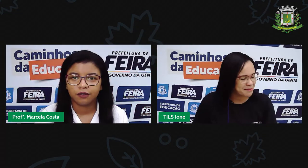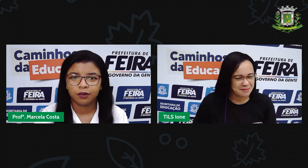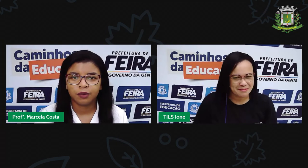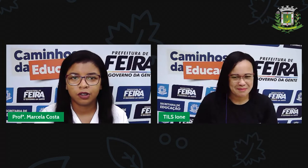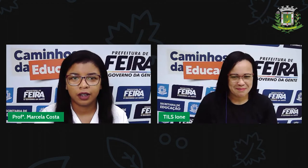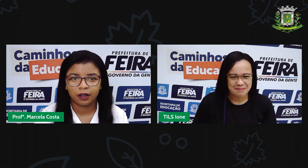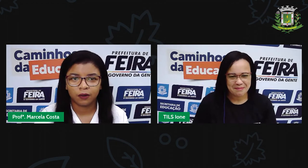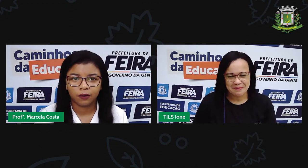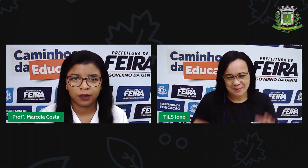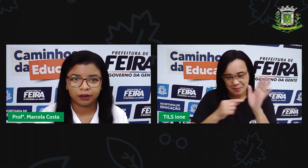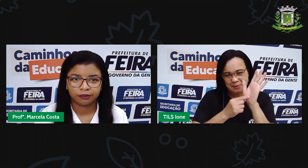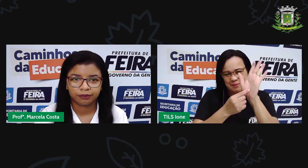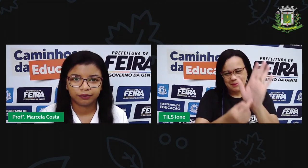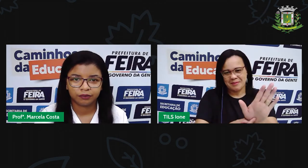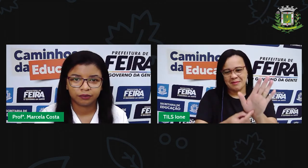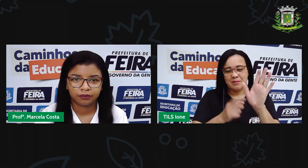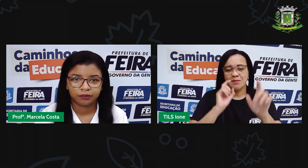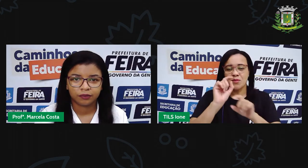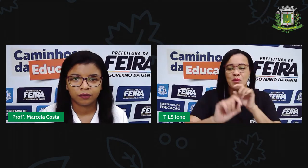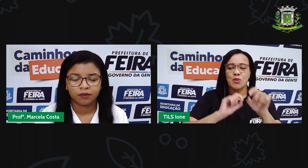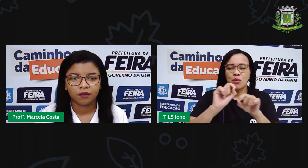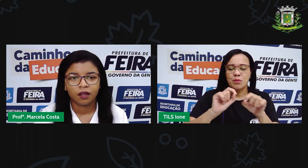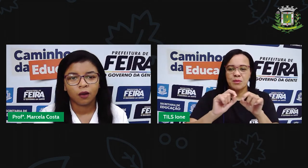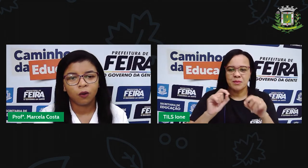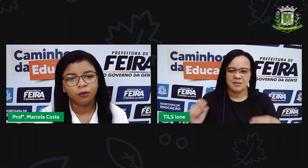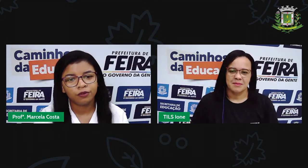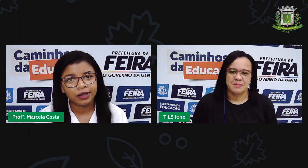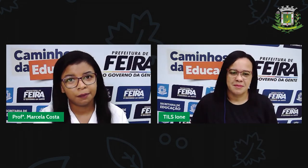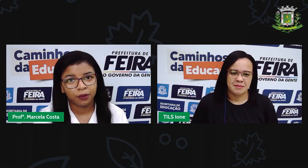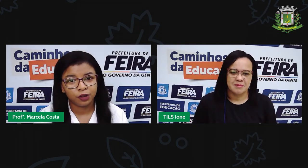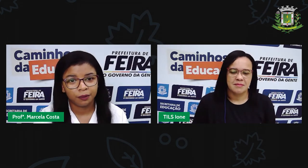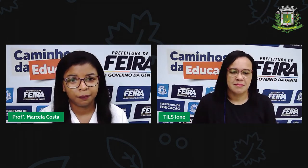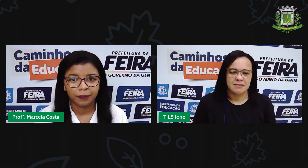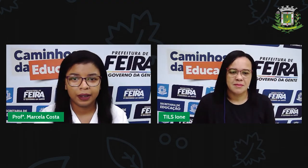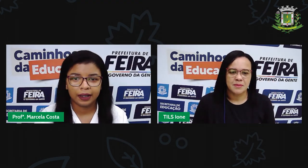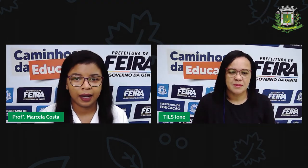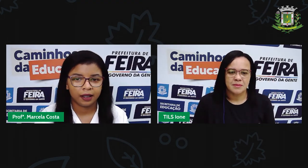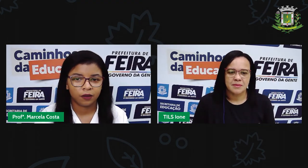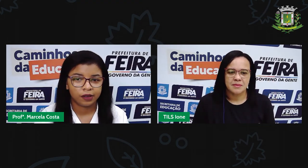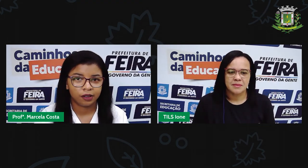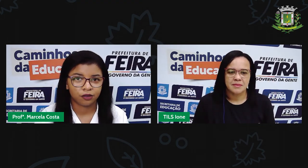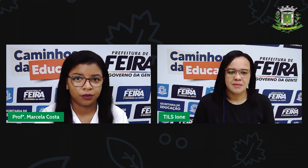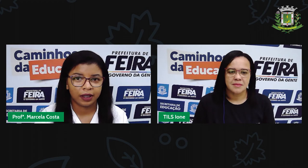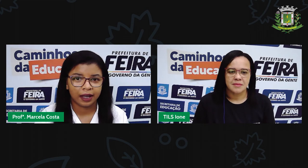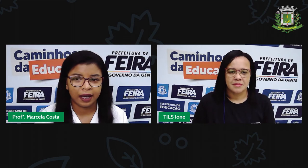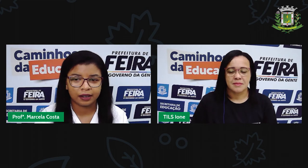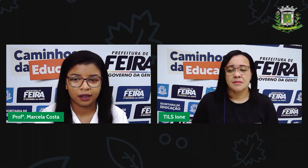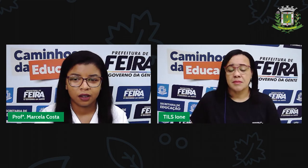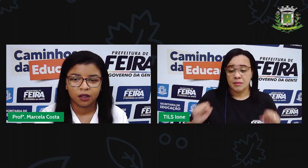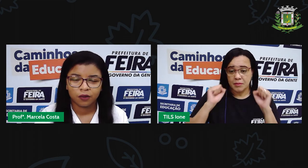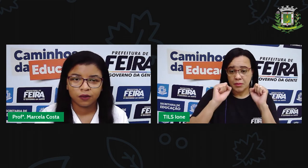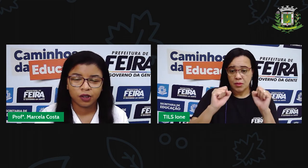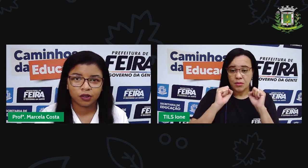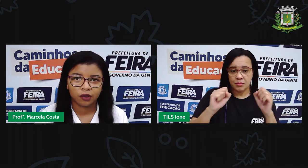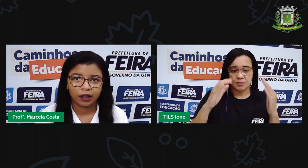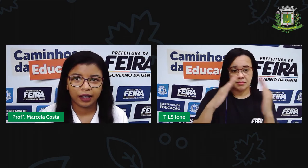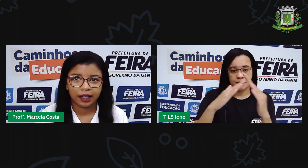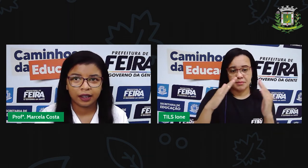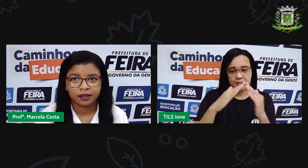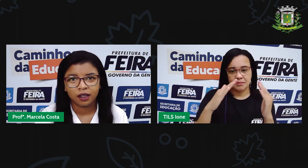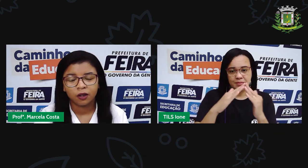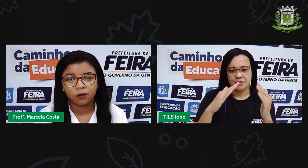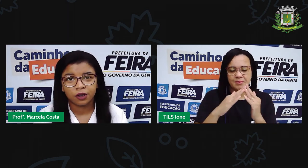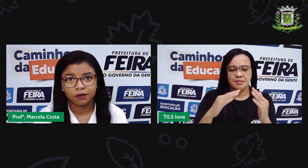Eu vou mostrar agora como você pode brincar esse vídeo em casa com seus